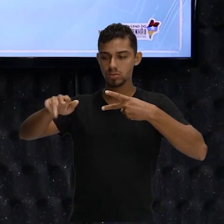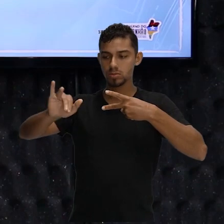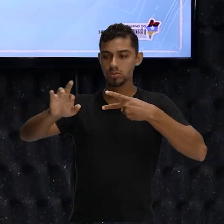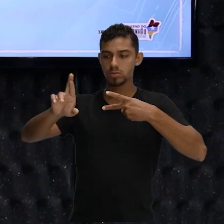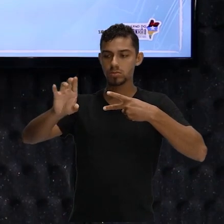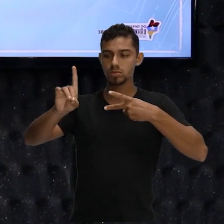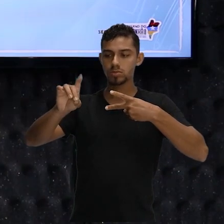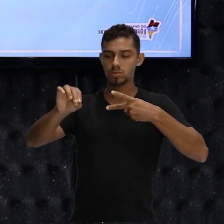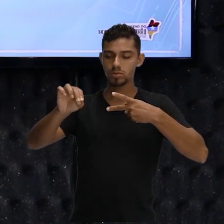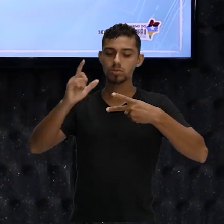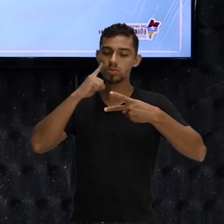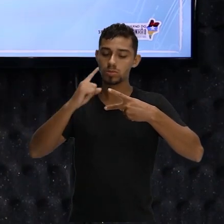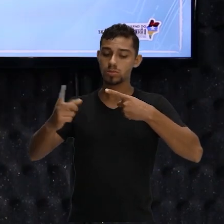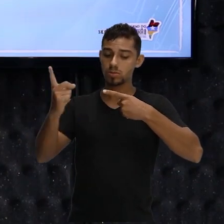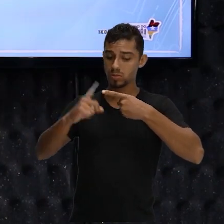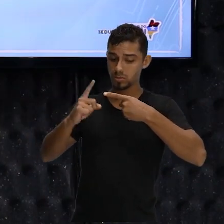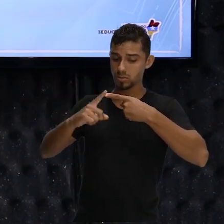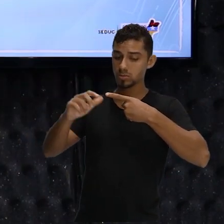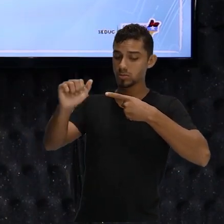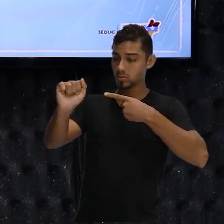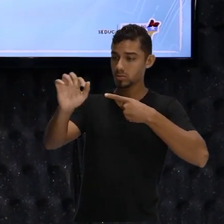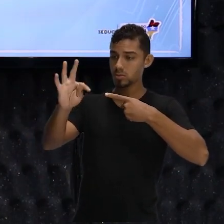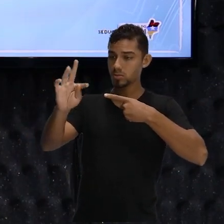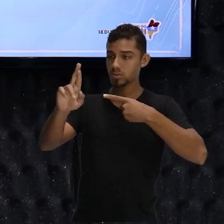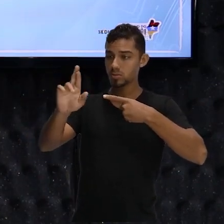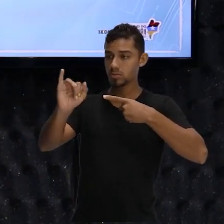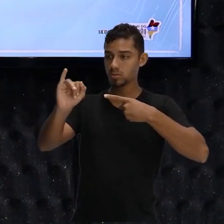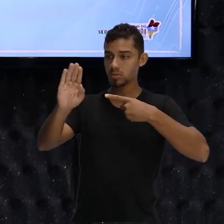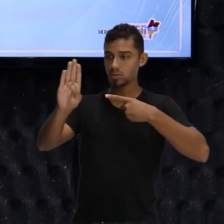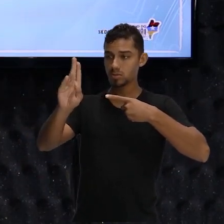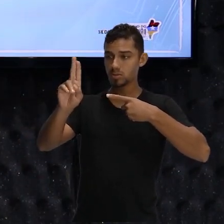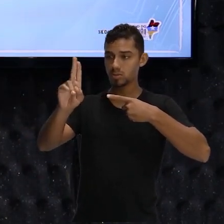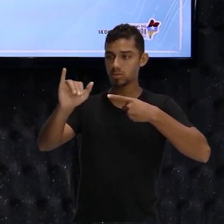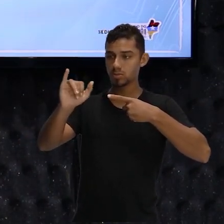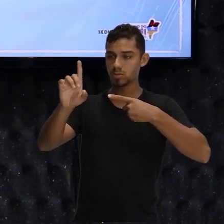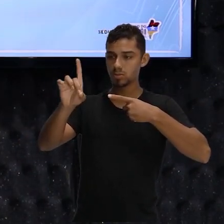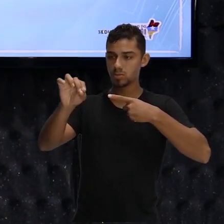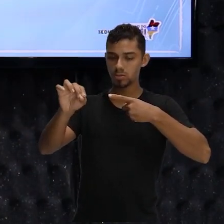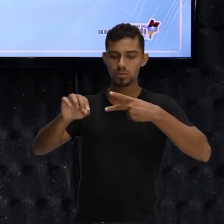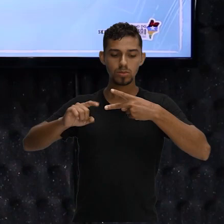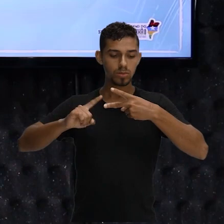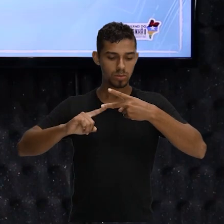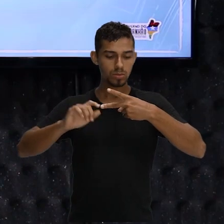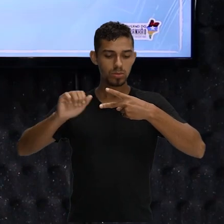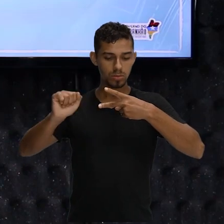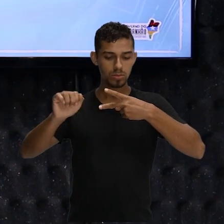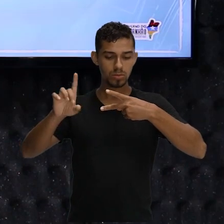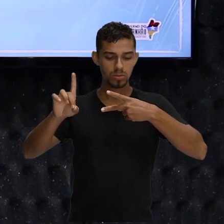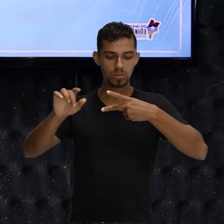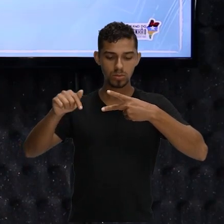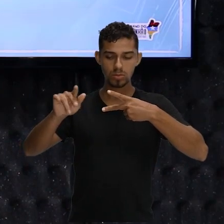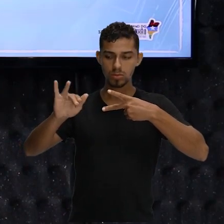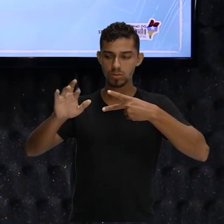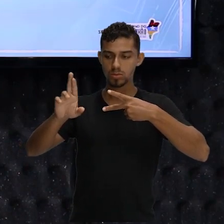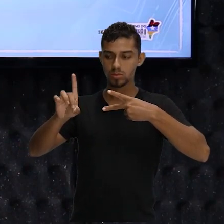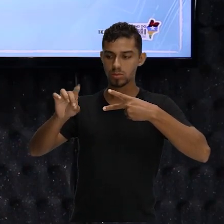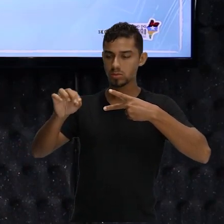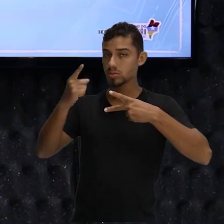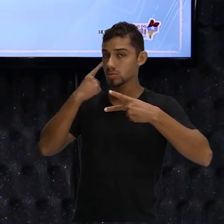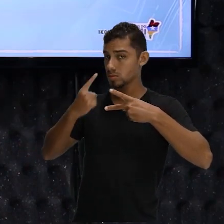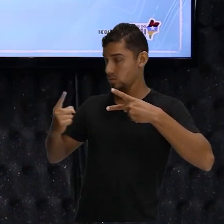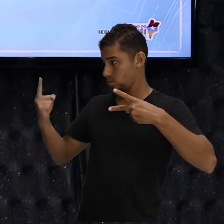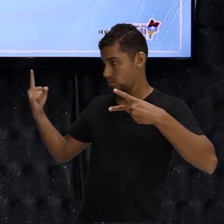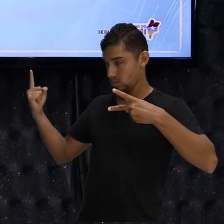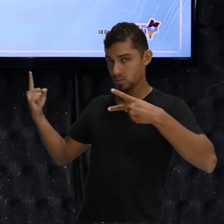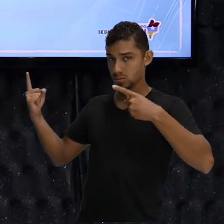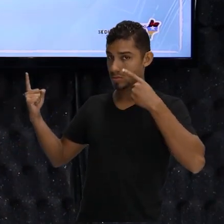Vou repetir. Uma chamada de status atribuído e outra chamada de status adquirido. O